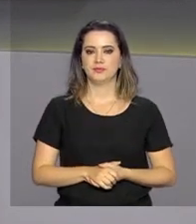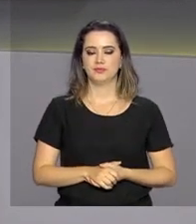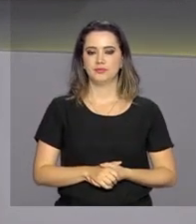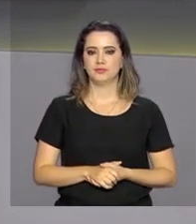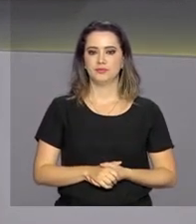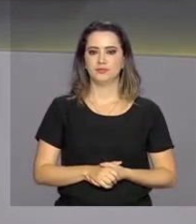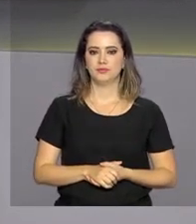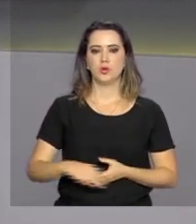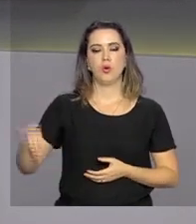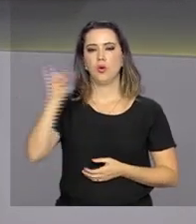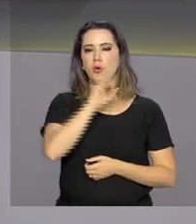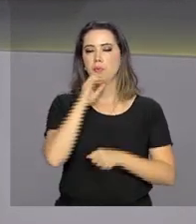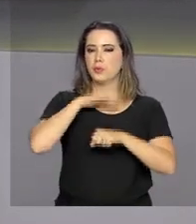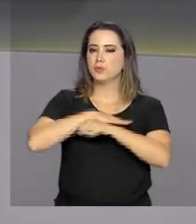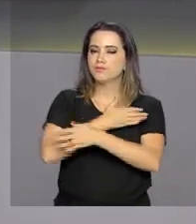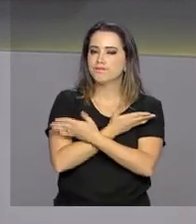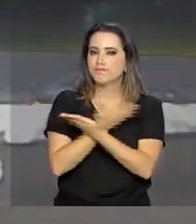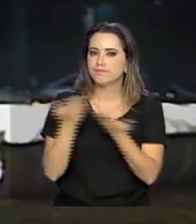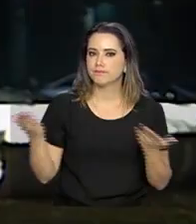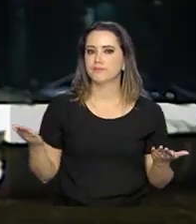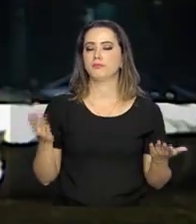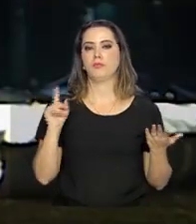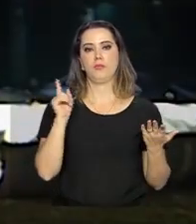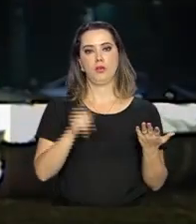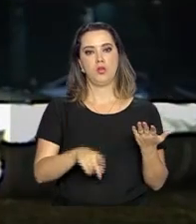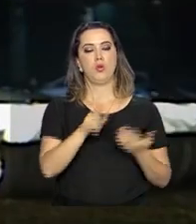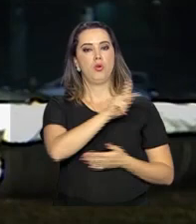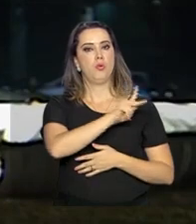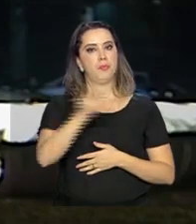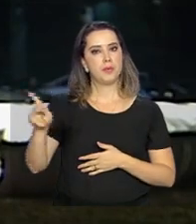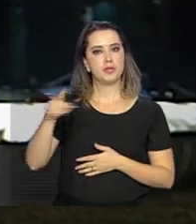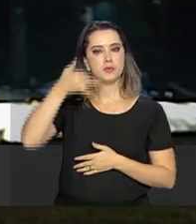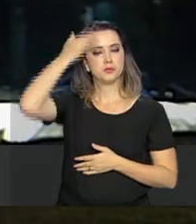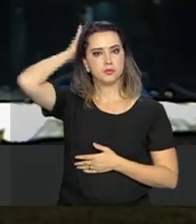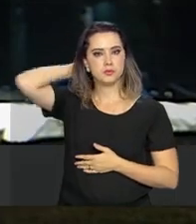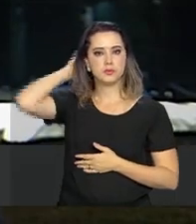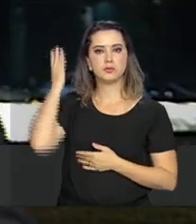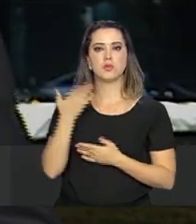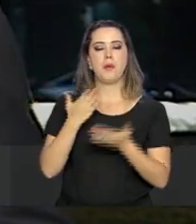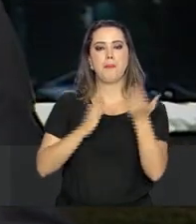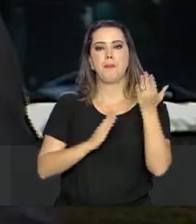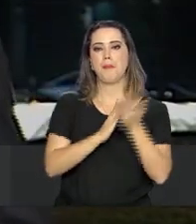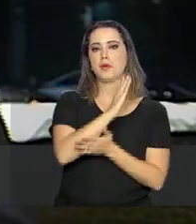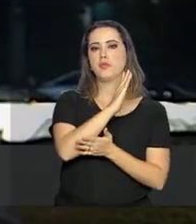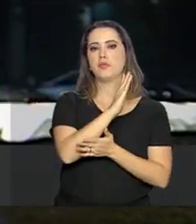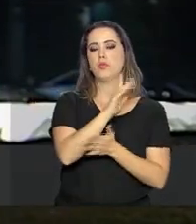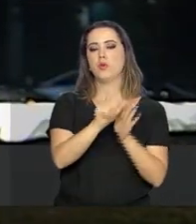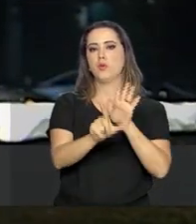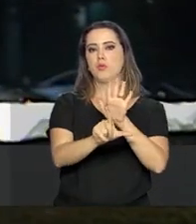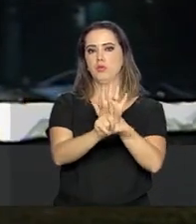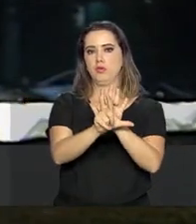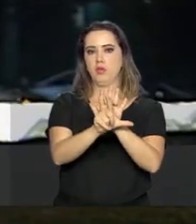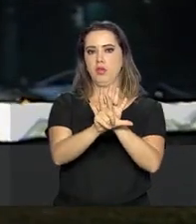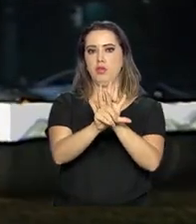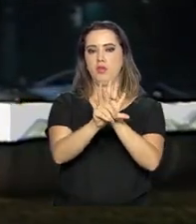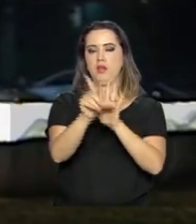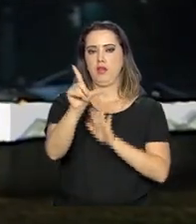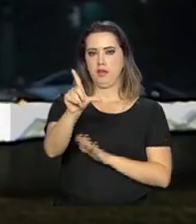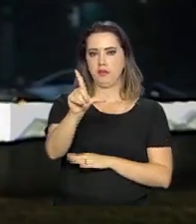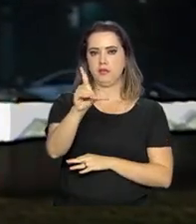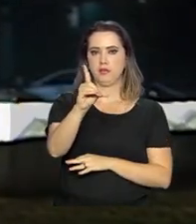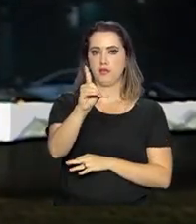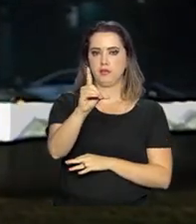o volante roberto o boa noite a todos o presidente da república michel temer sancionou a lei de diretrizes